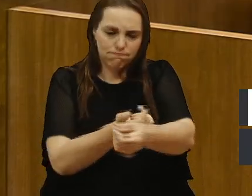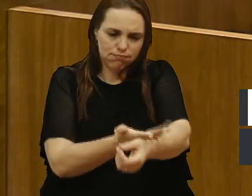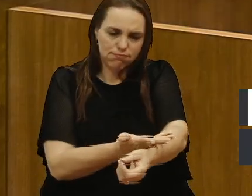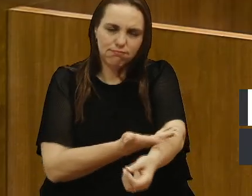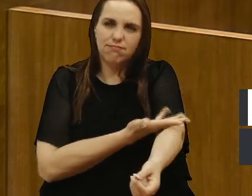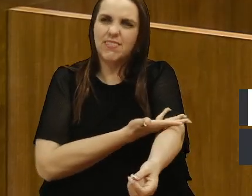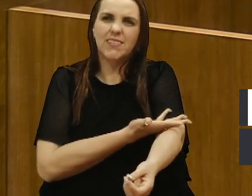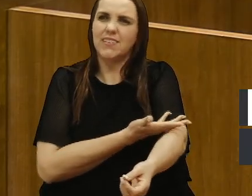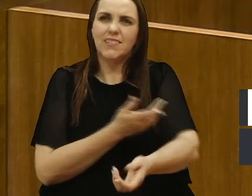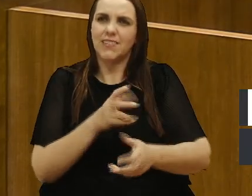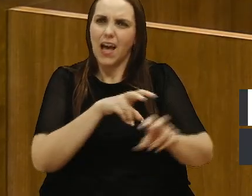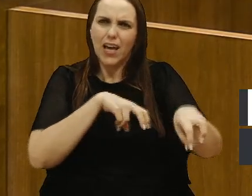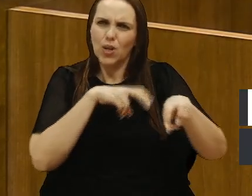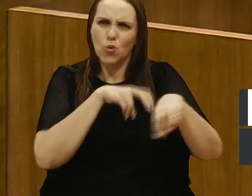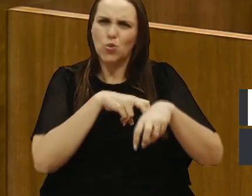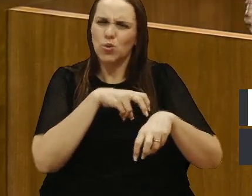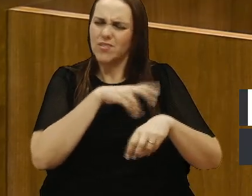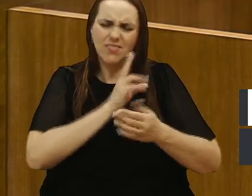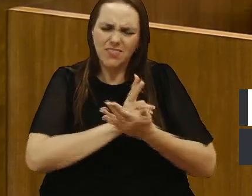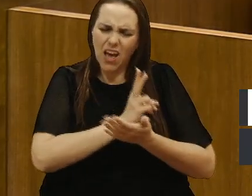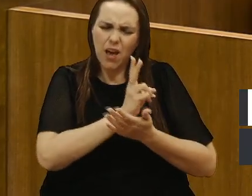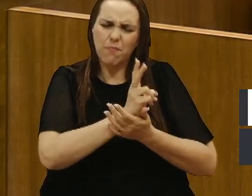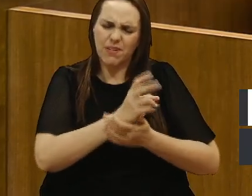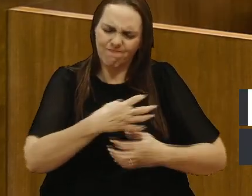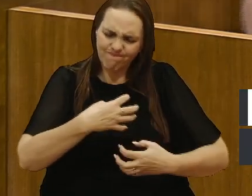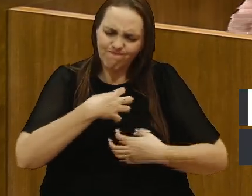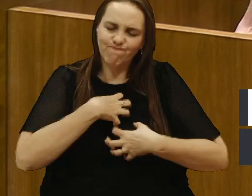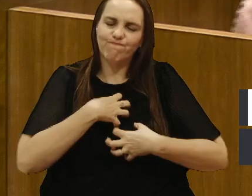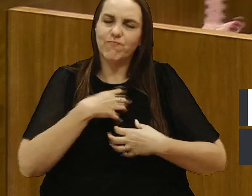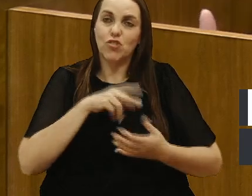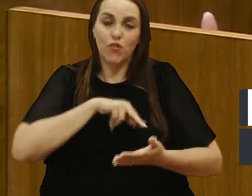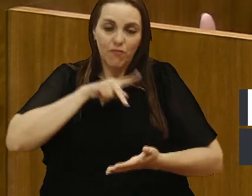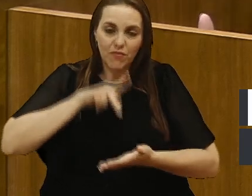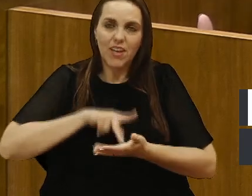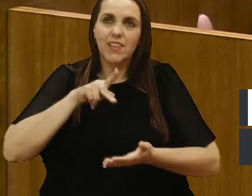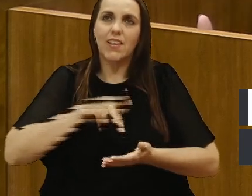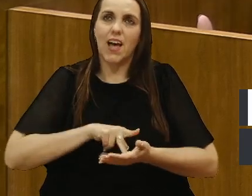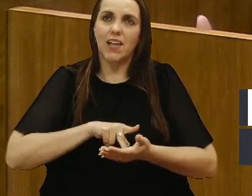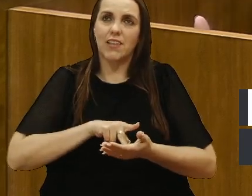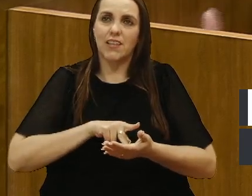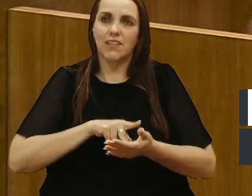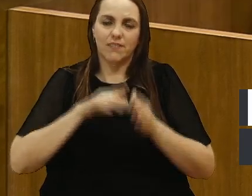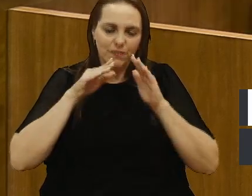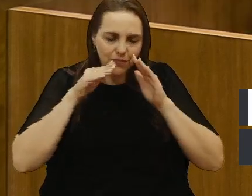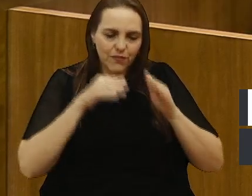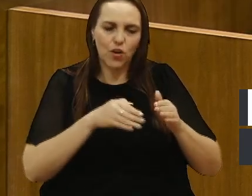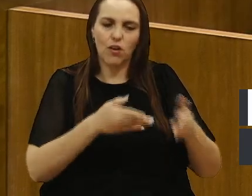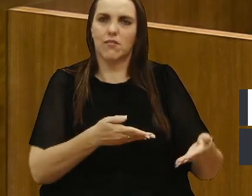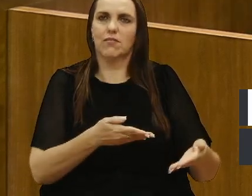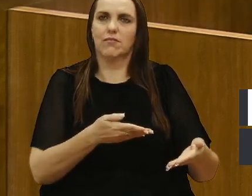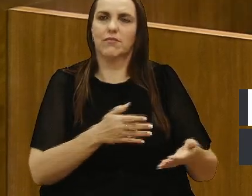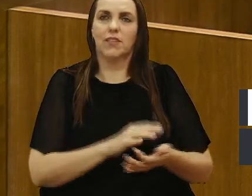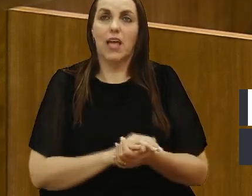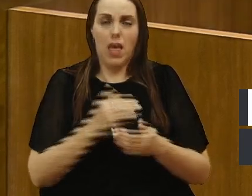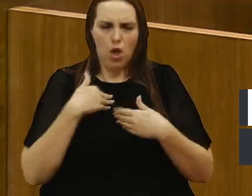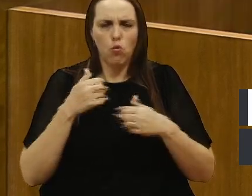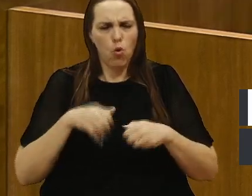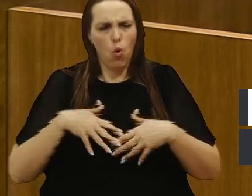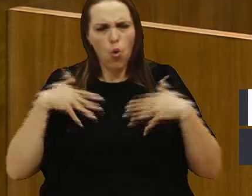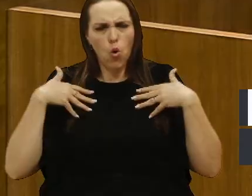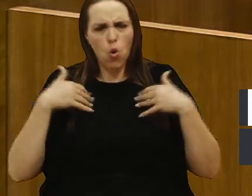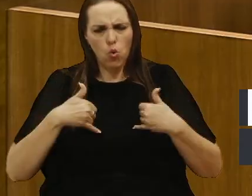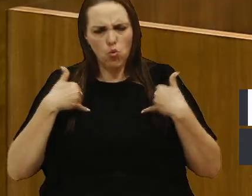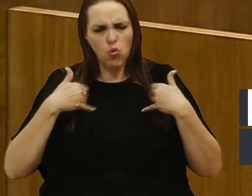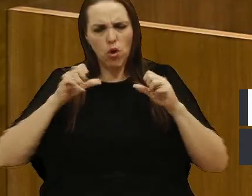agricultores corre festa da uva. Porque é uma coisa que eles realmente primam. E eu tenho orgulho de dizer que venho de